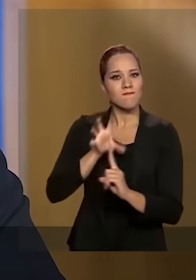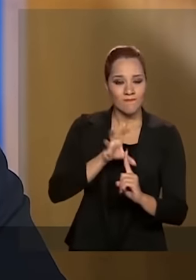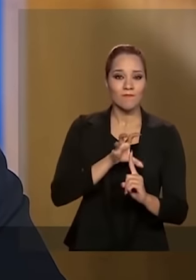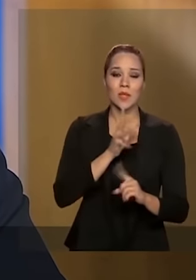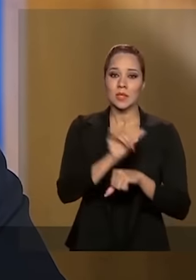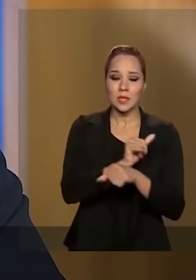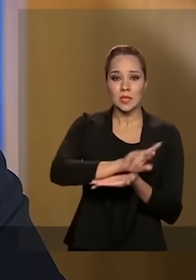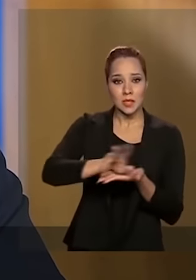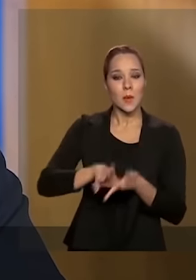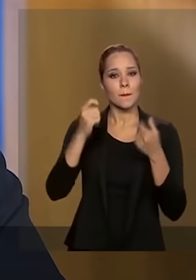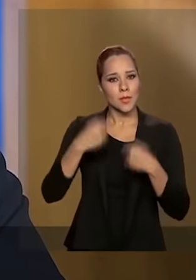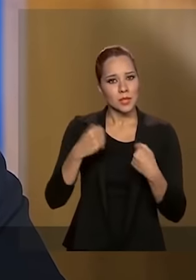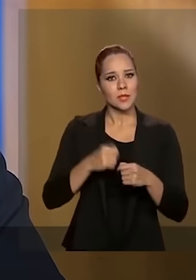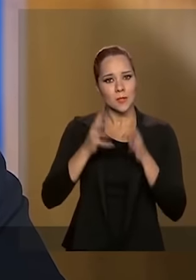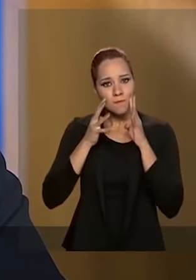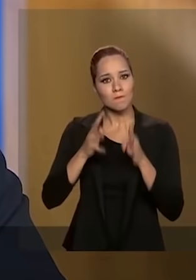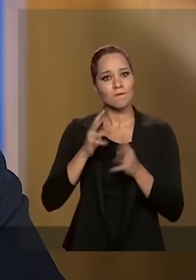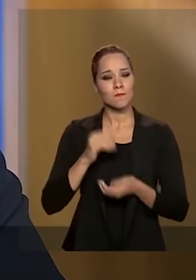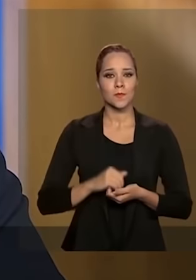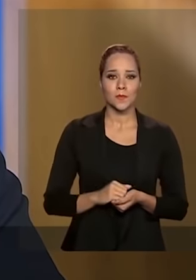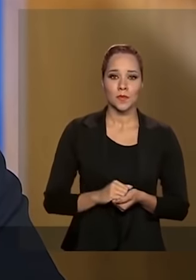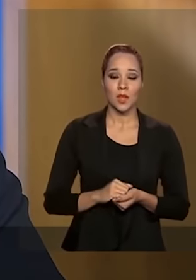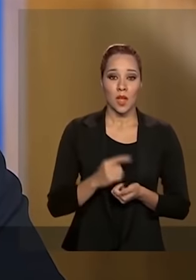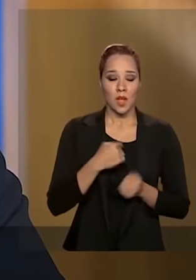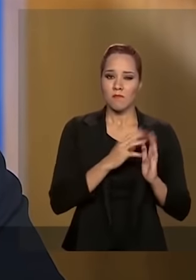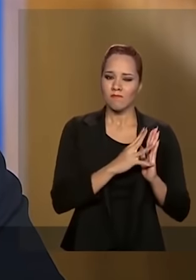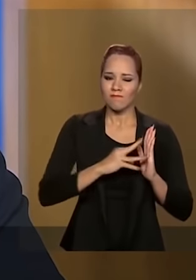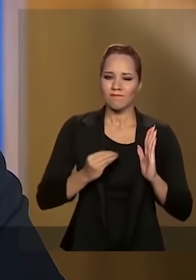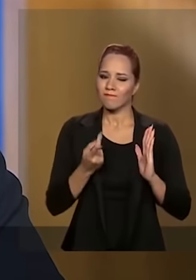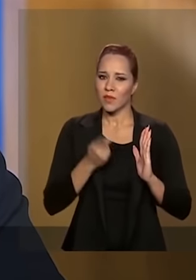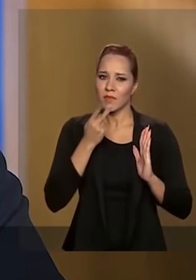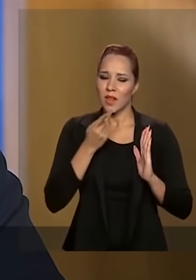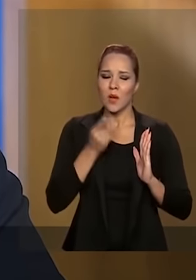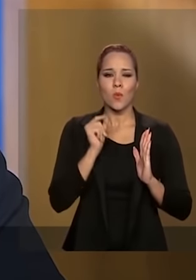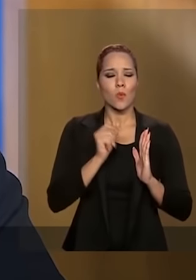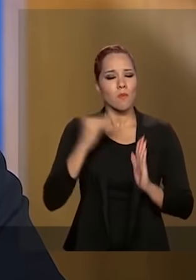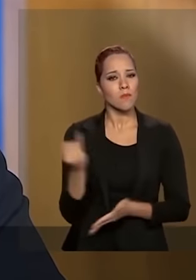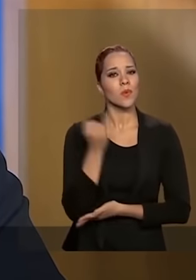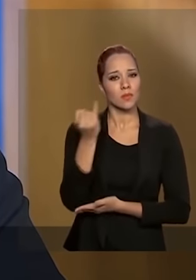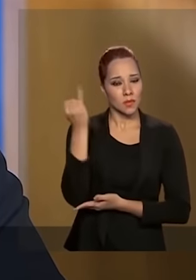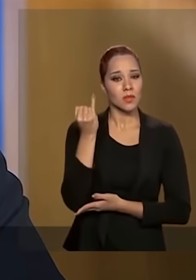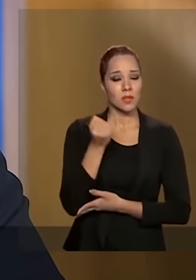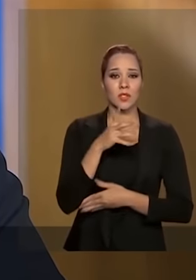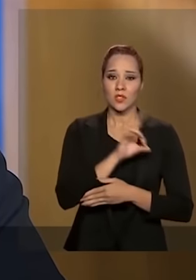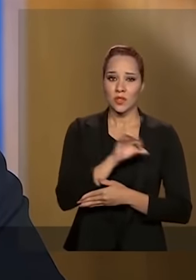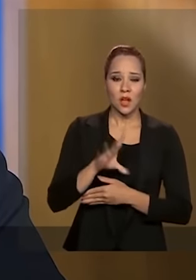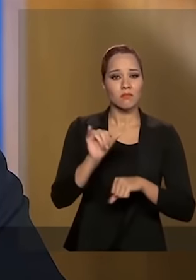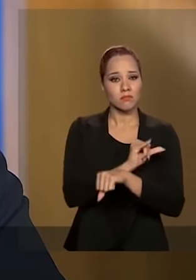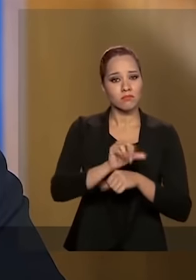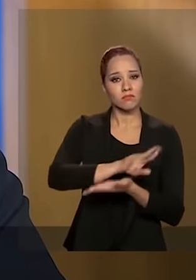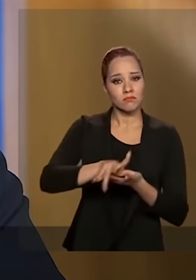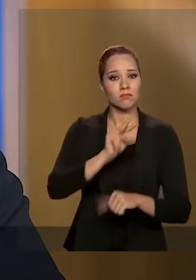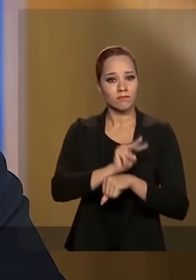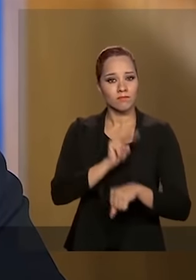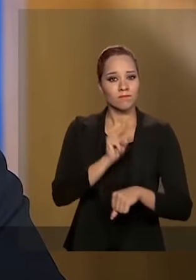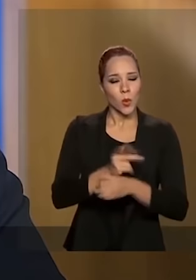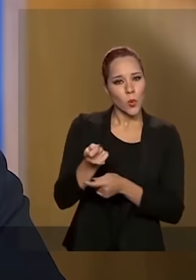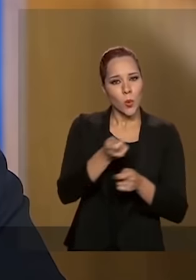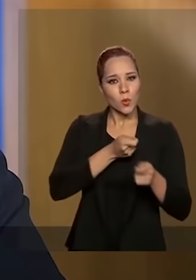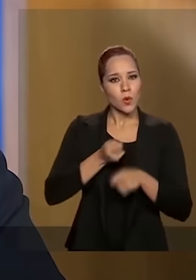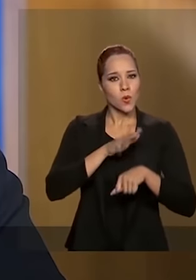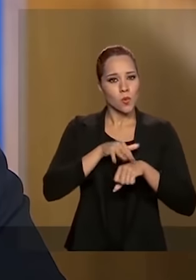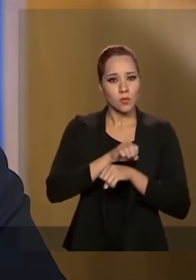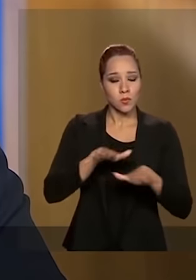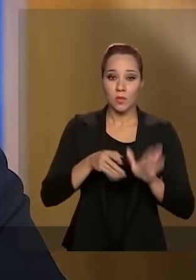pelas ações têm que ser considerada não me vale deca palavras para negar a importância das medidas de prevenção e controle da